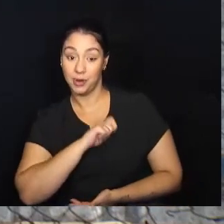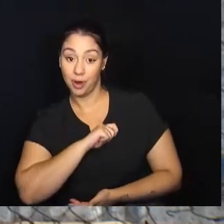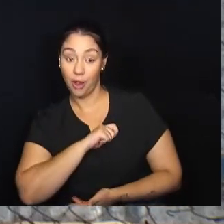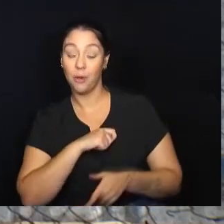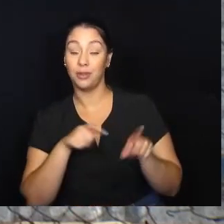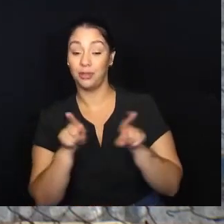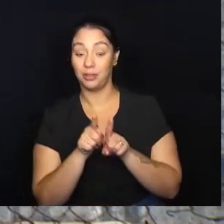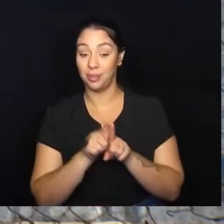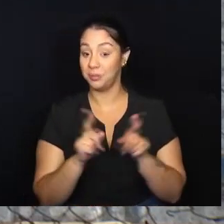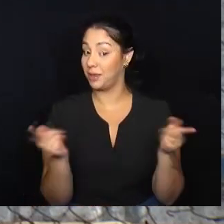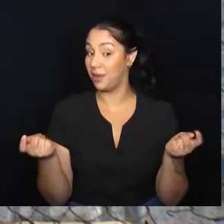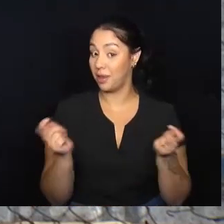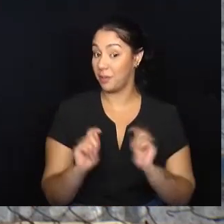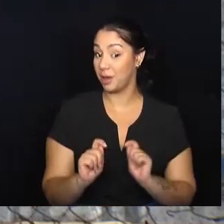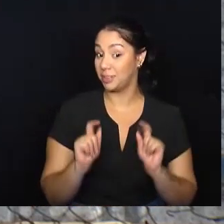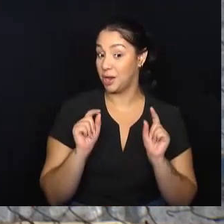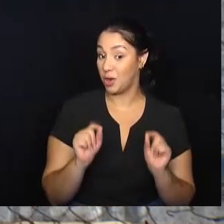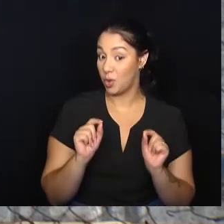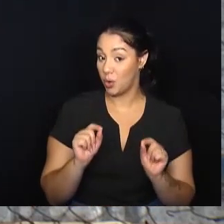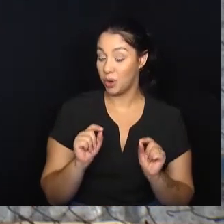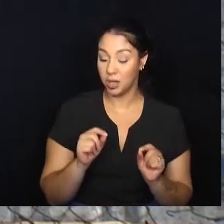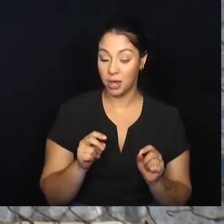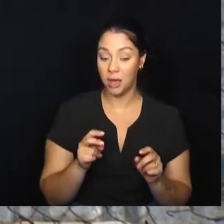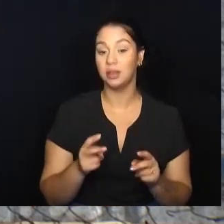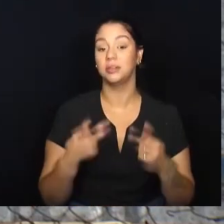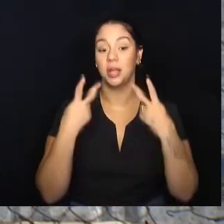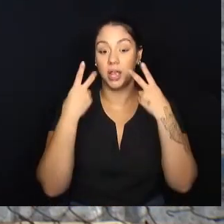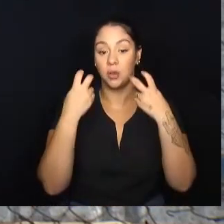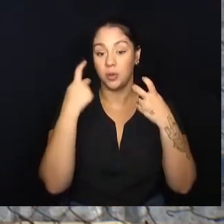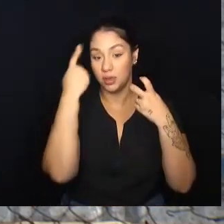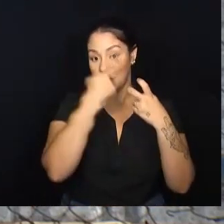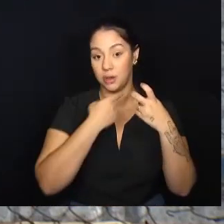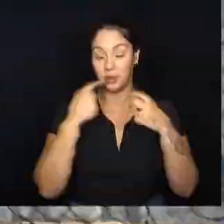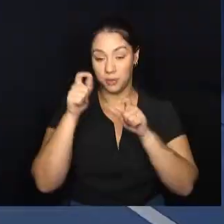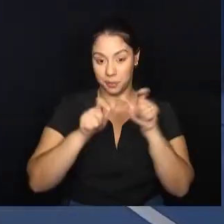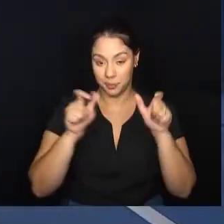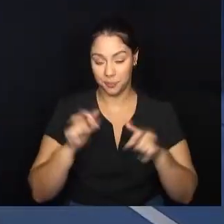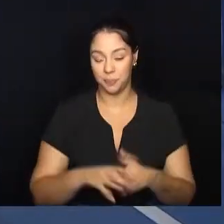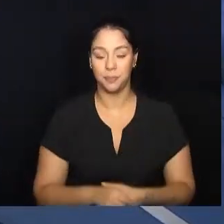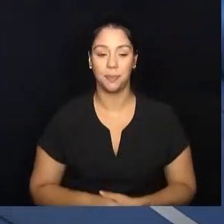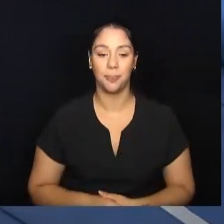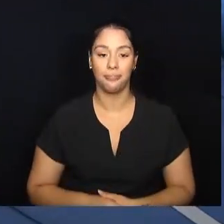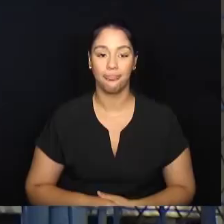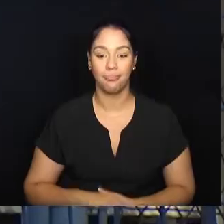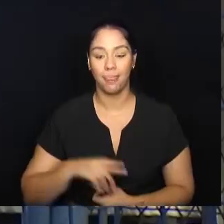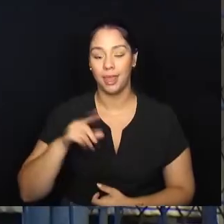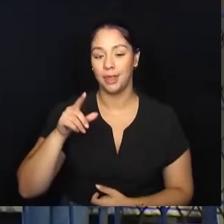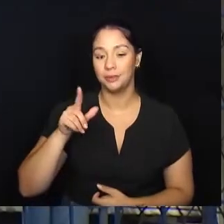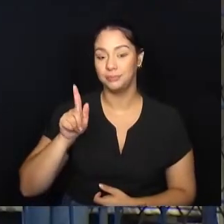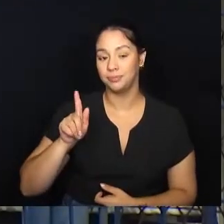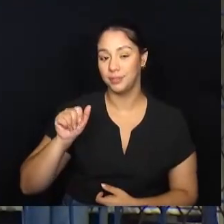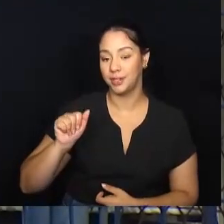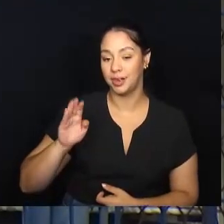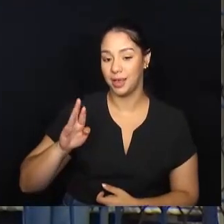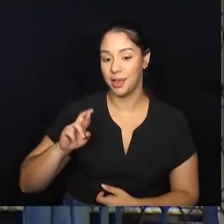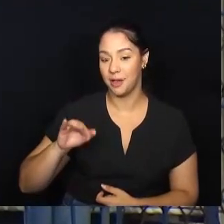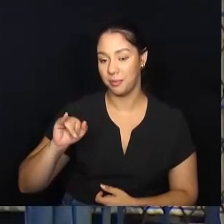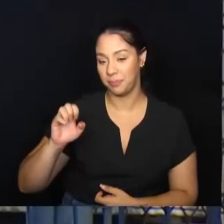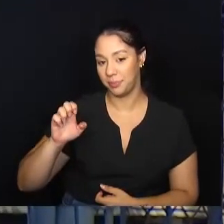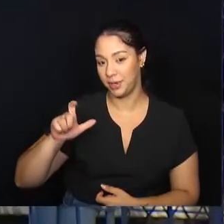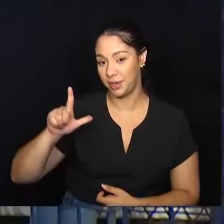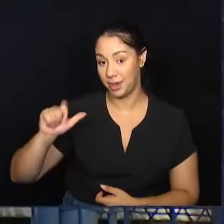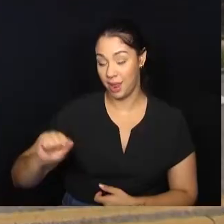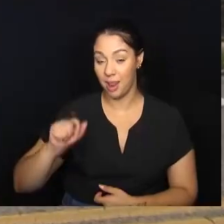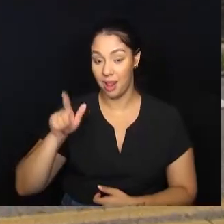e espanhol ele também tem a capacidade de reconhecer pessoas Gabriela é aluna da Escola Municipal Padre